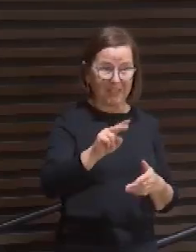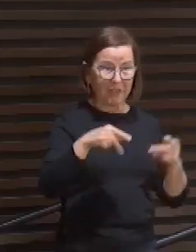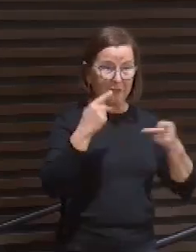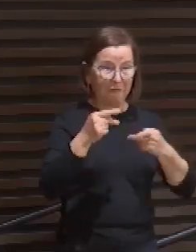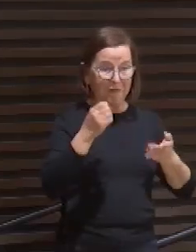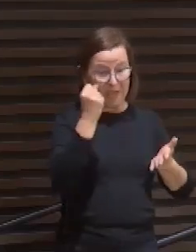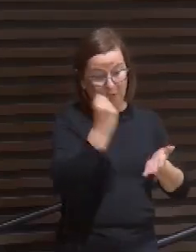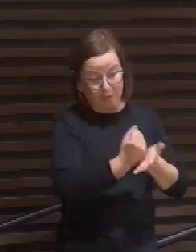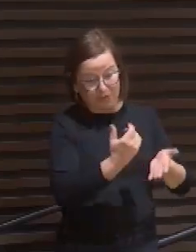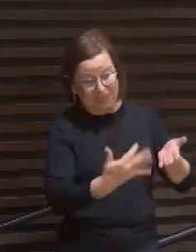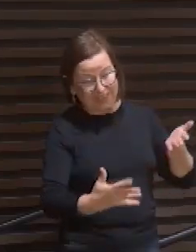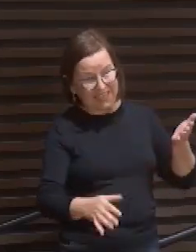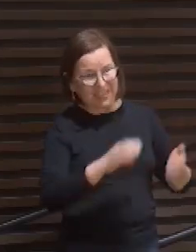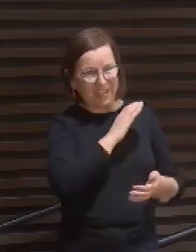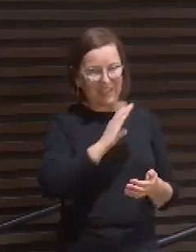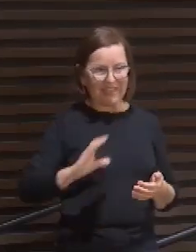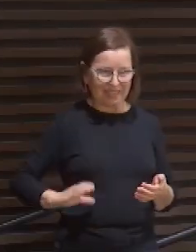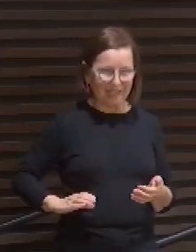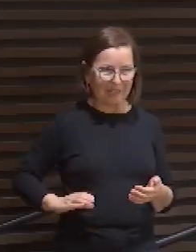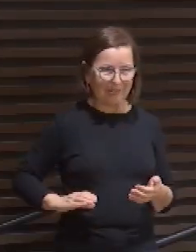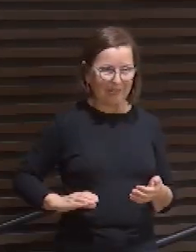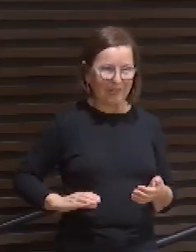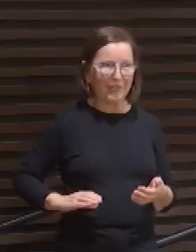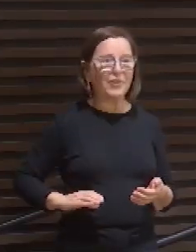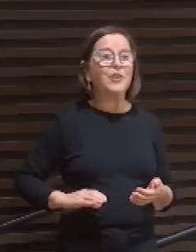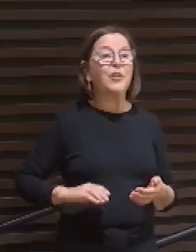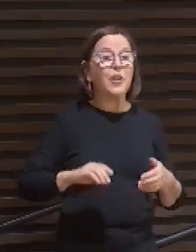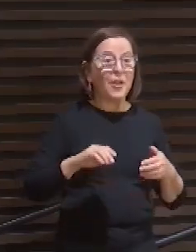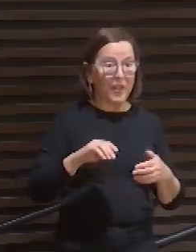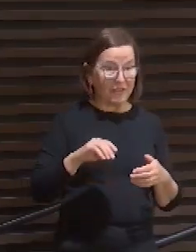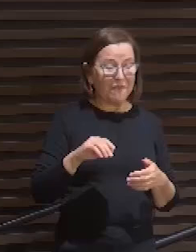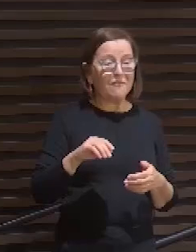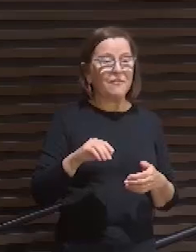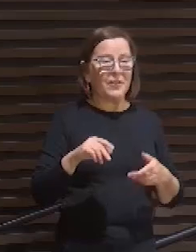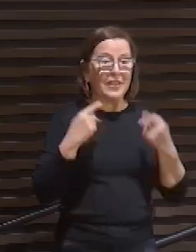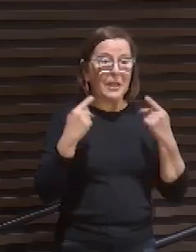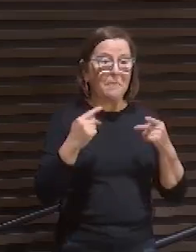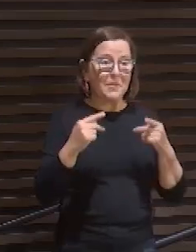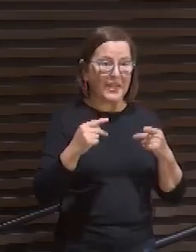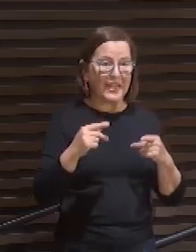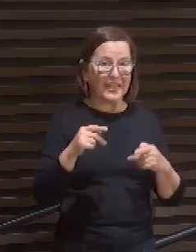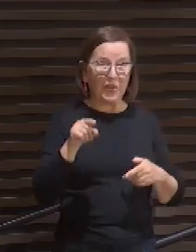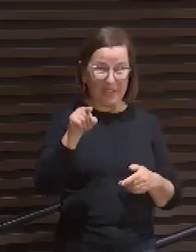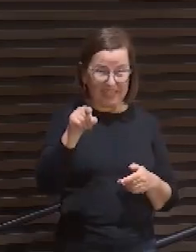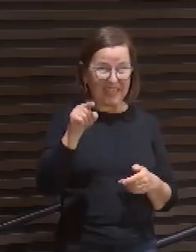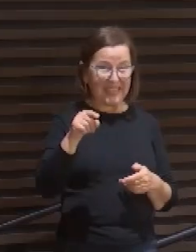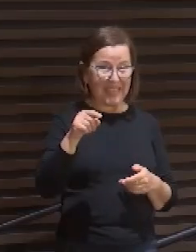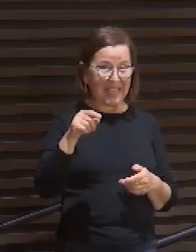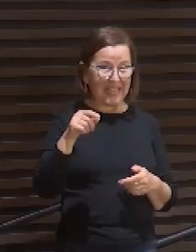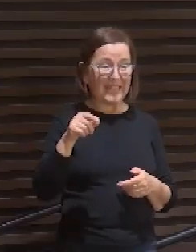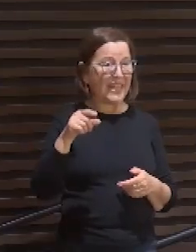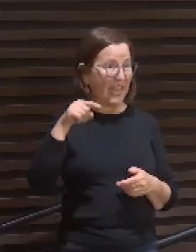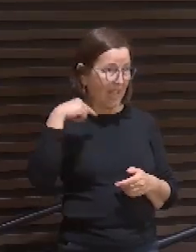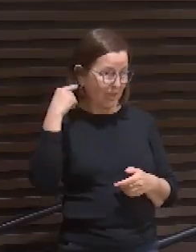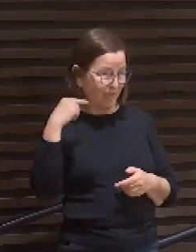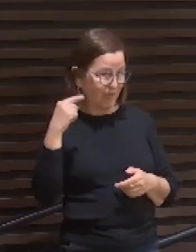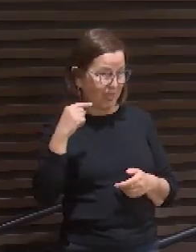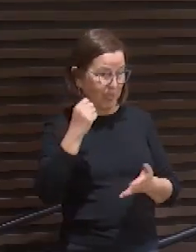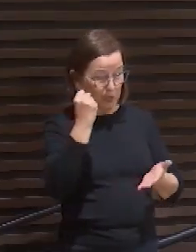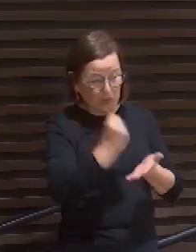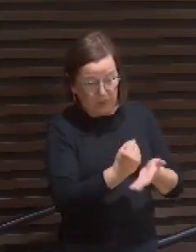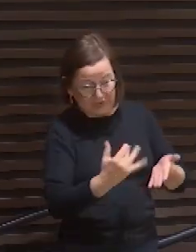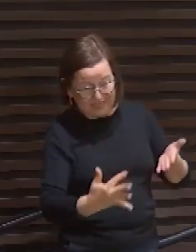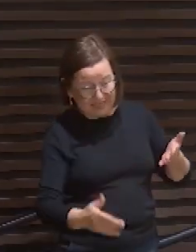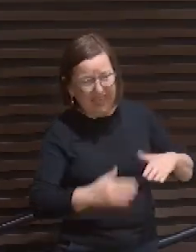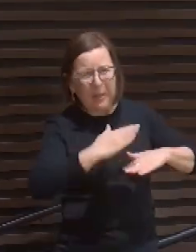de Cristo foi daquele advogado. Um sangue mais poderoso do que o sangue de Abel. O sangue